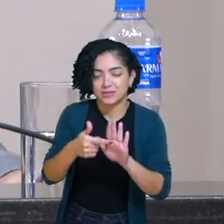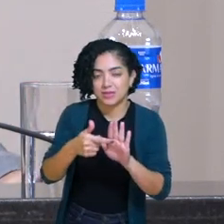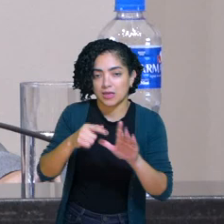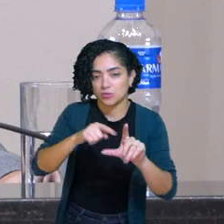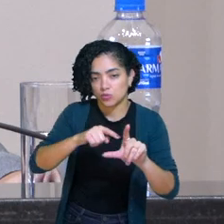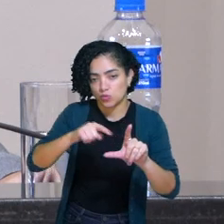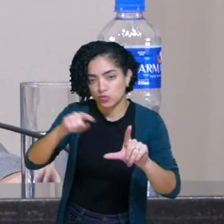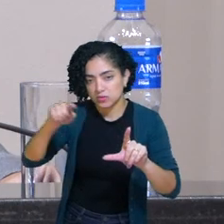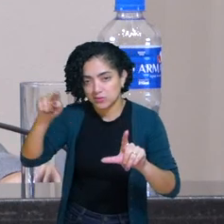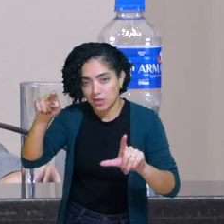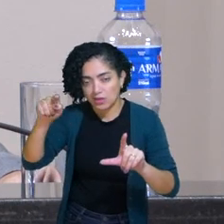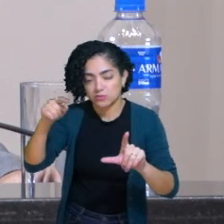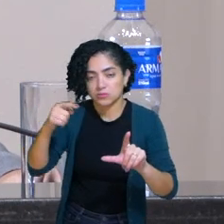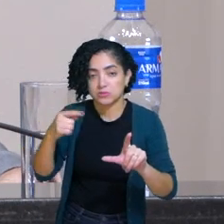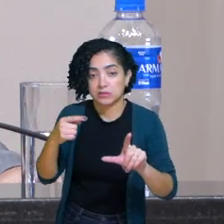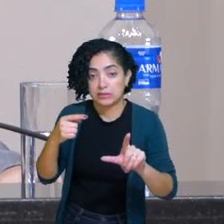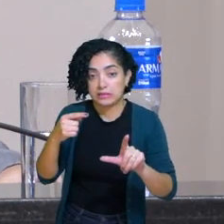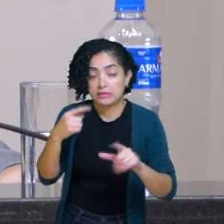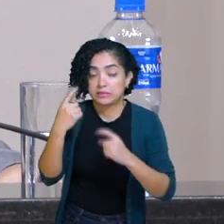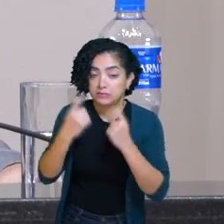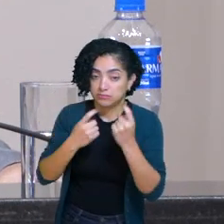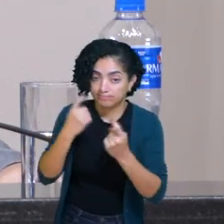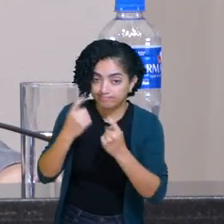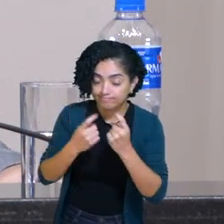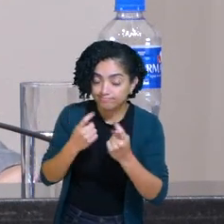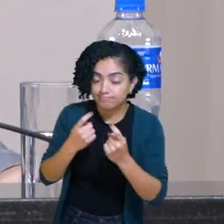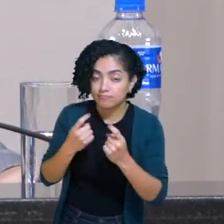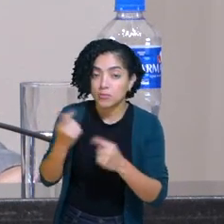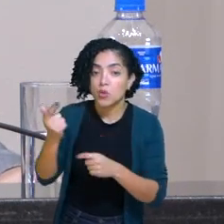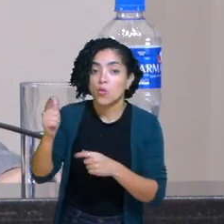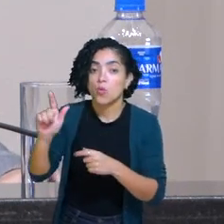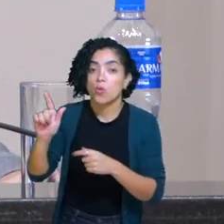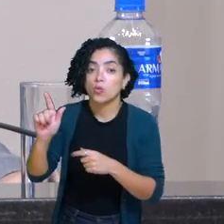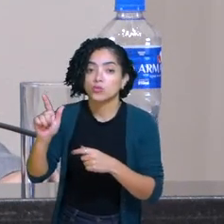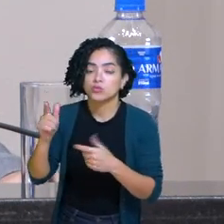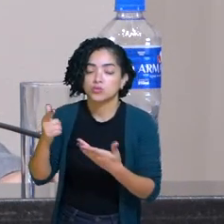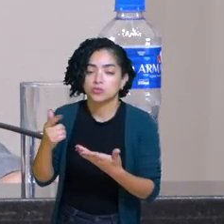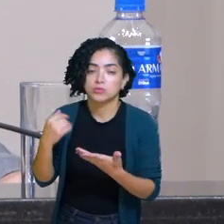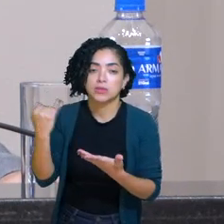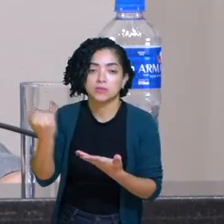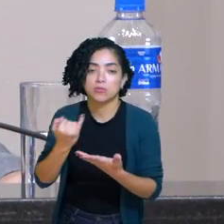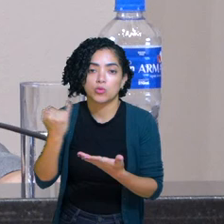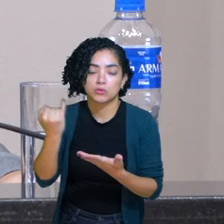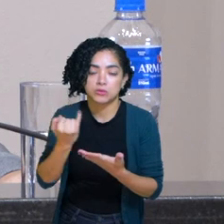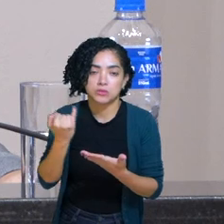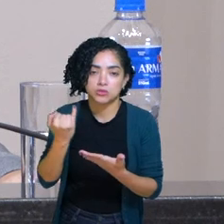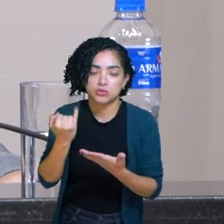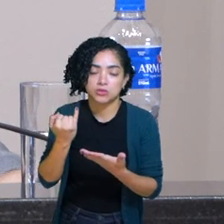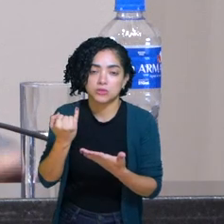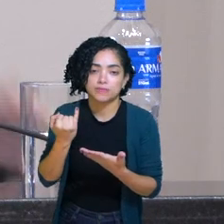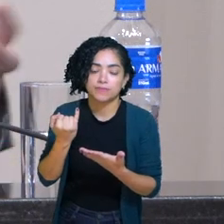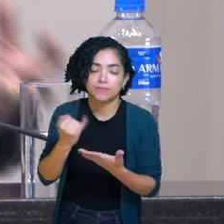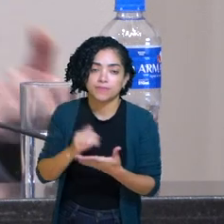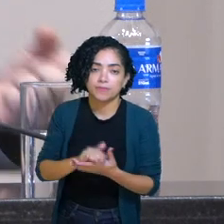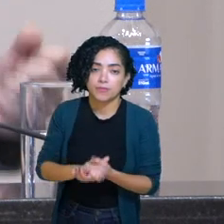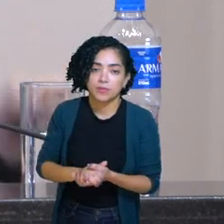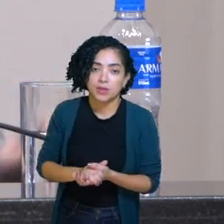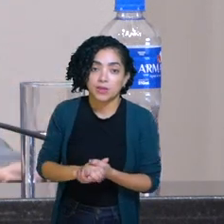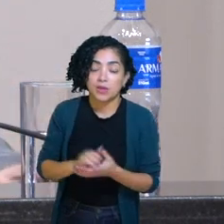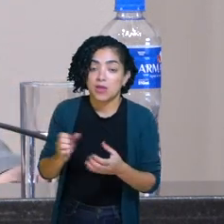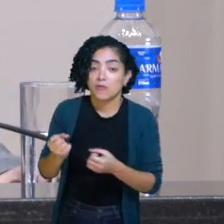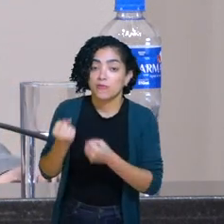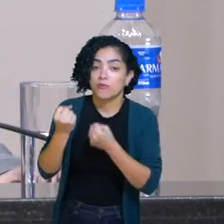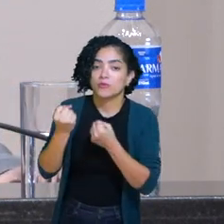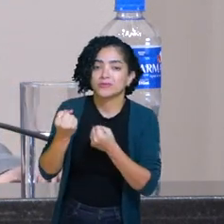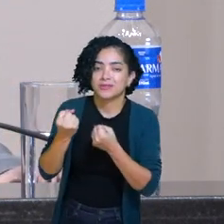né Muito preocupantes outro aspecto fundamental eh é justamente fortalecer e